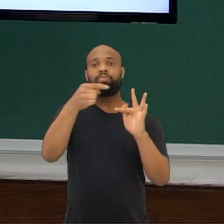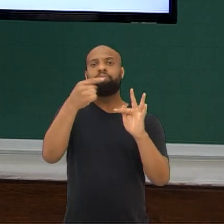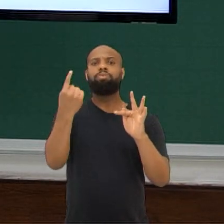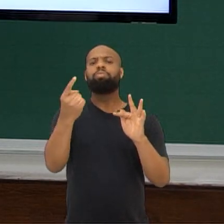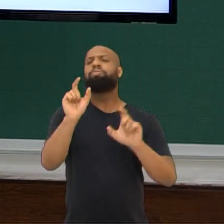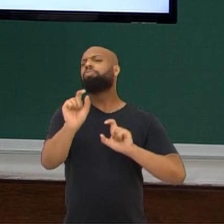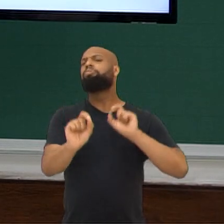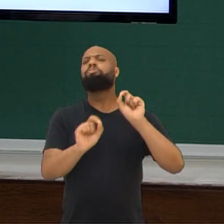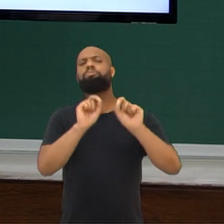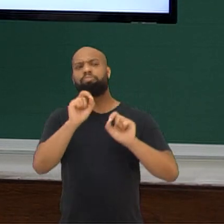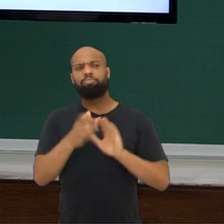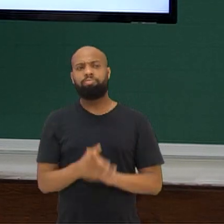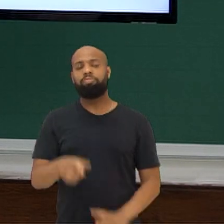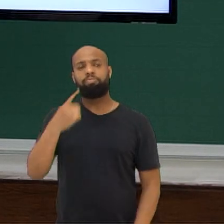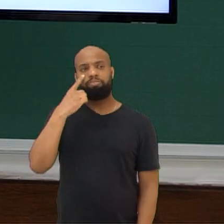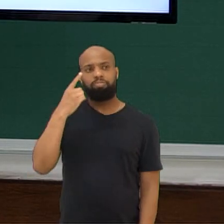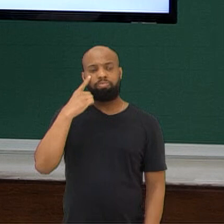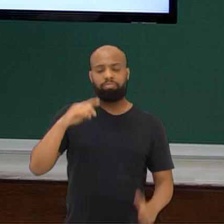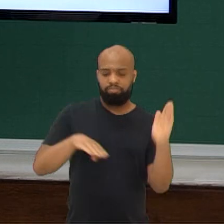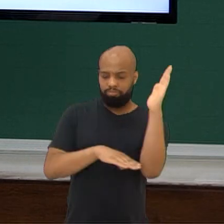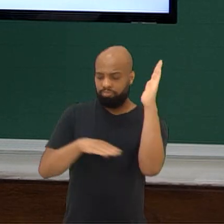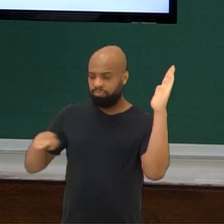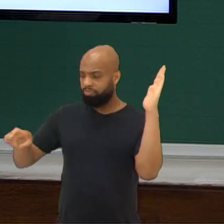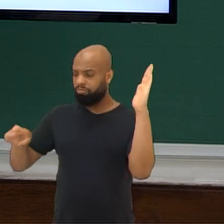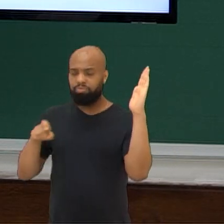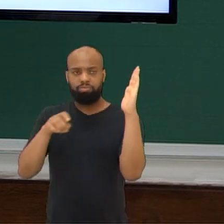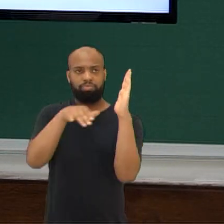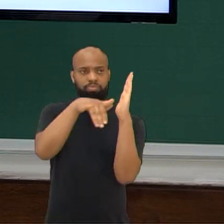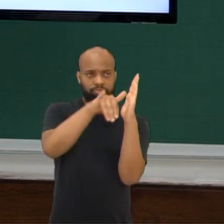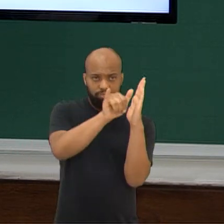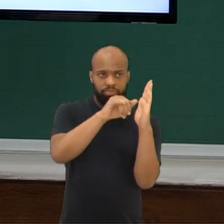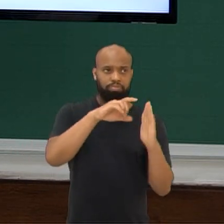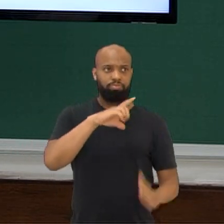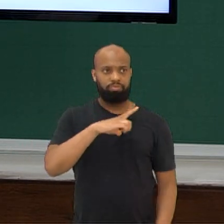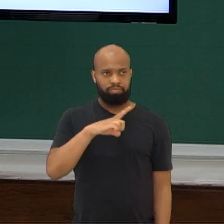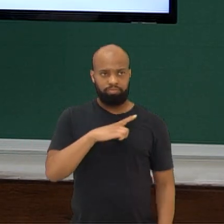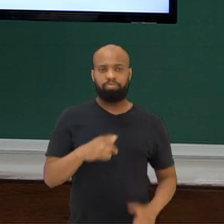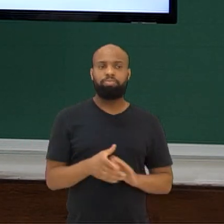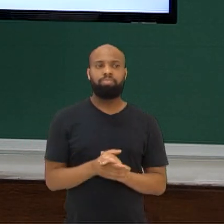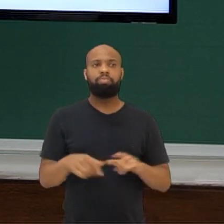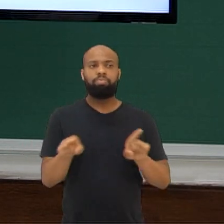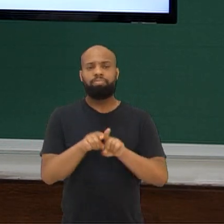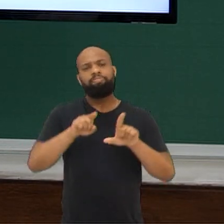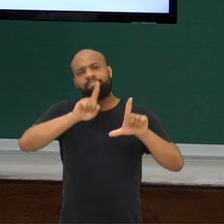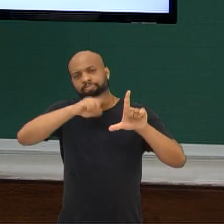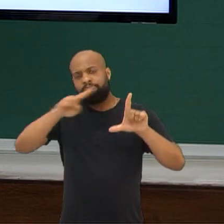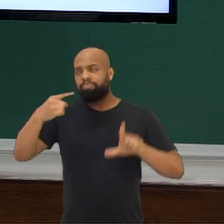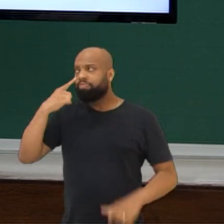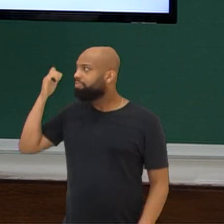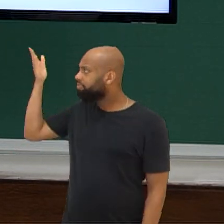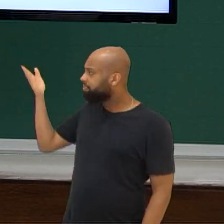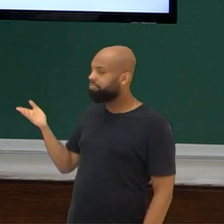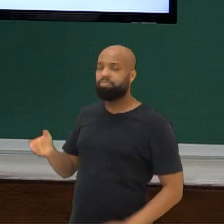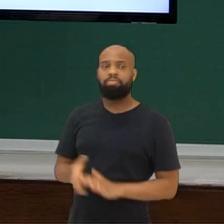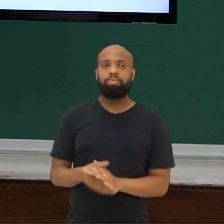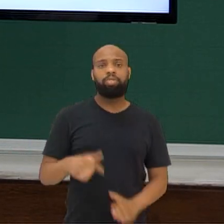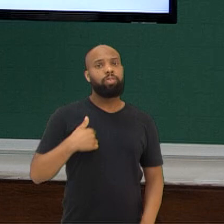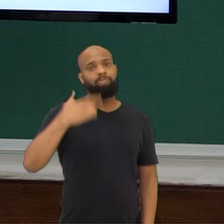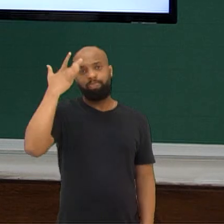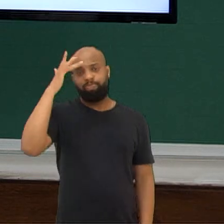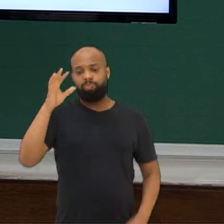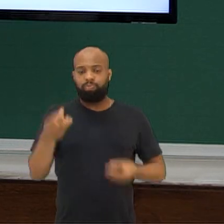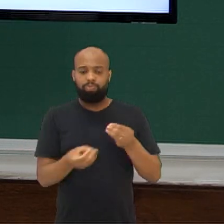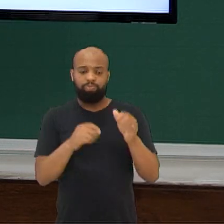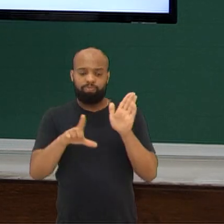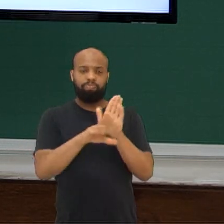lá, meu eixo cartesiano, eixo x, eixo y, e aqui está um gráfico. Eu não sei a lei de